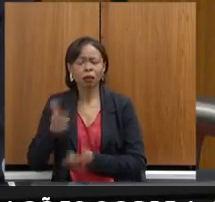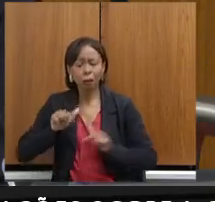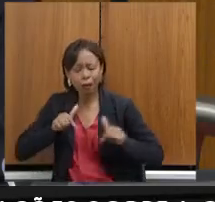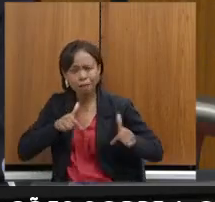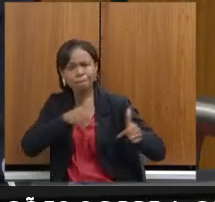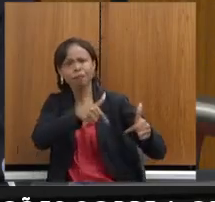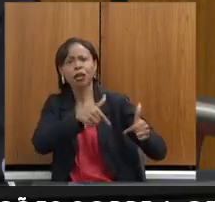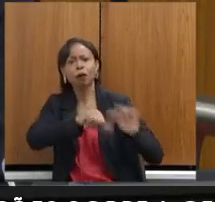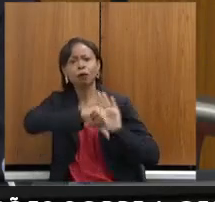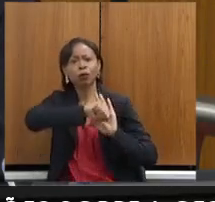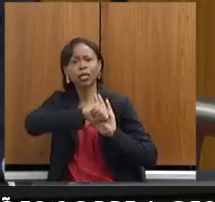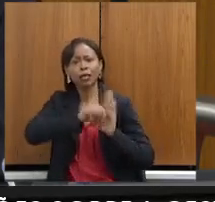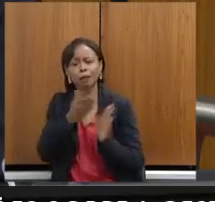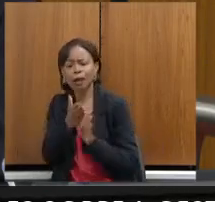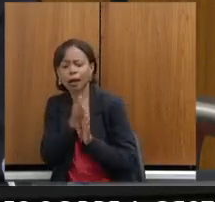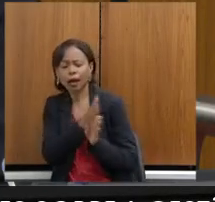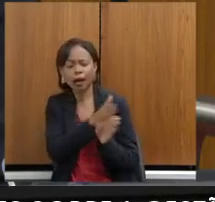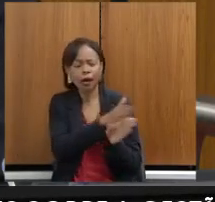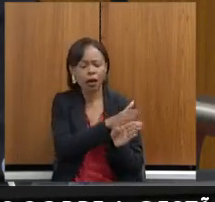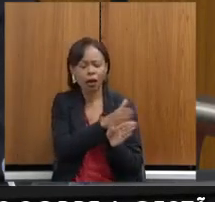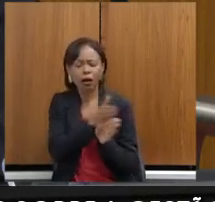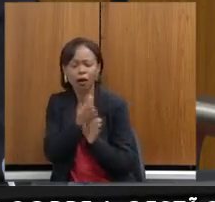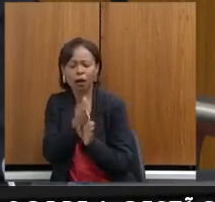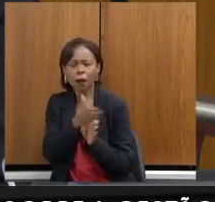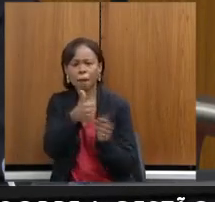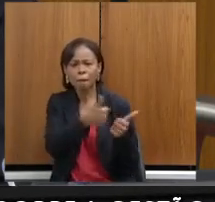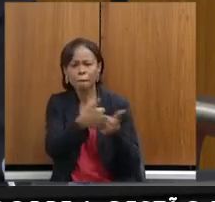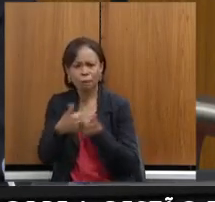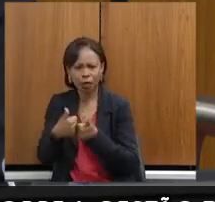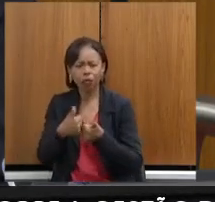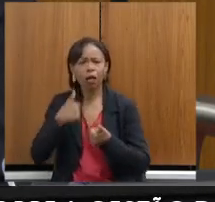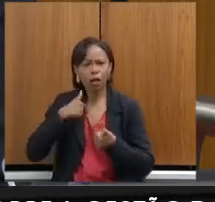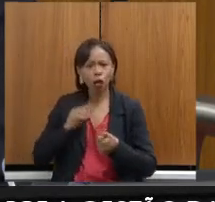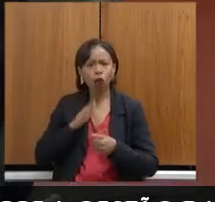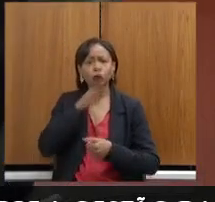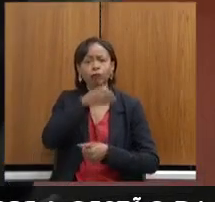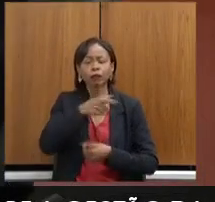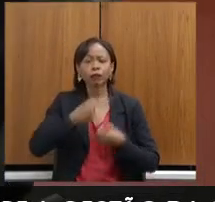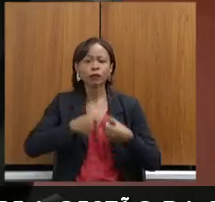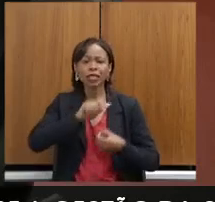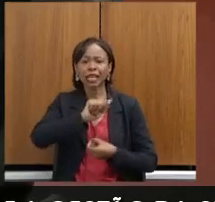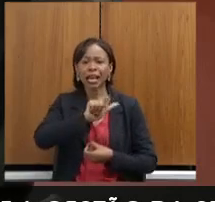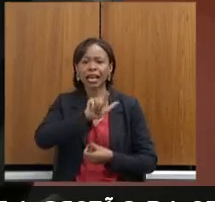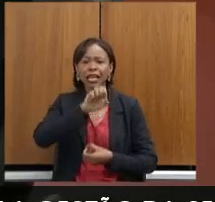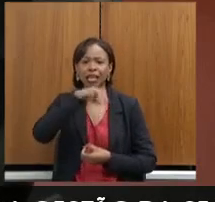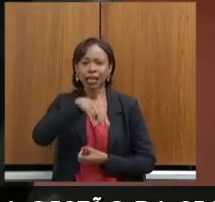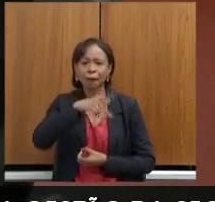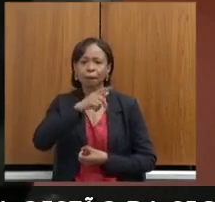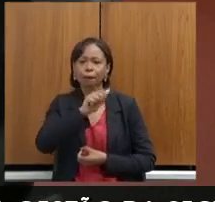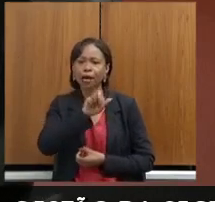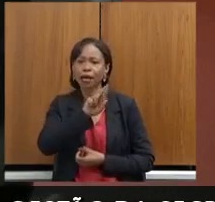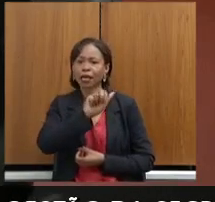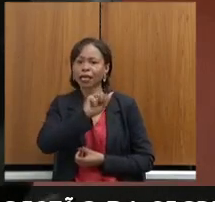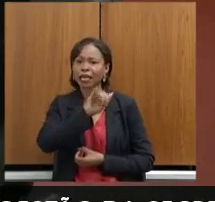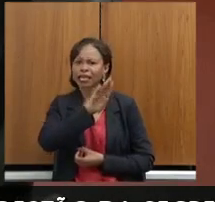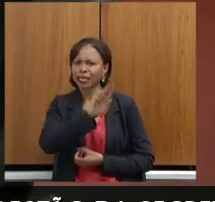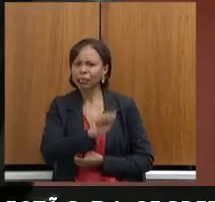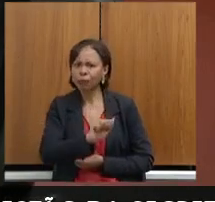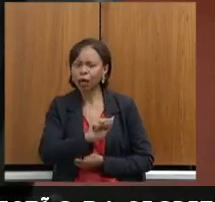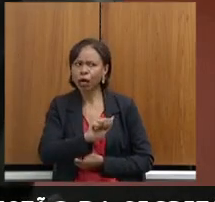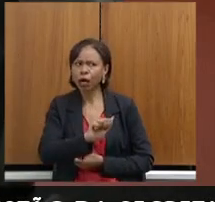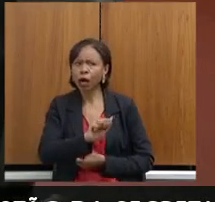atravessa a divisa ali eu fui Além Paraíba outro dia o aumento de homicídio Além Paraíba a é de Minas Gerais